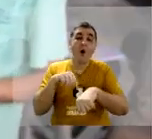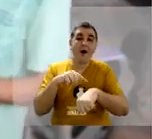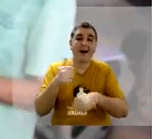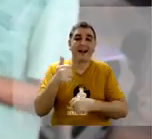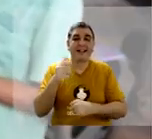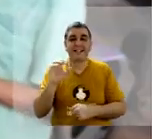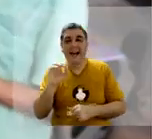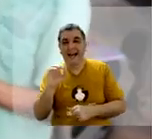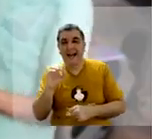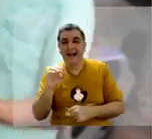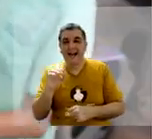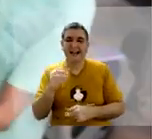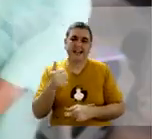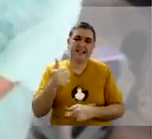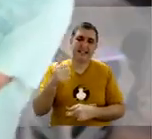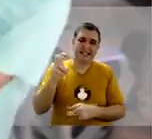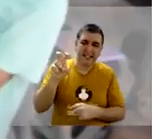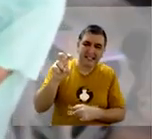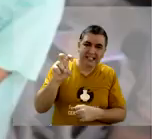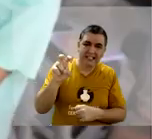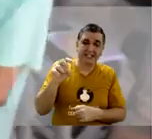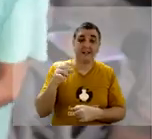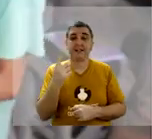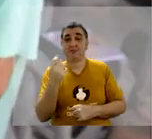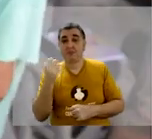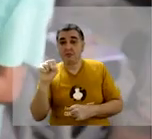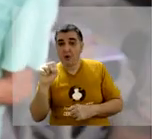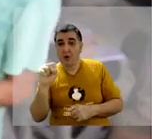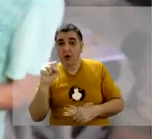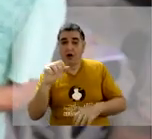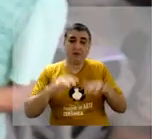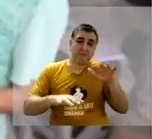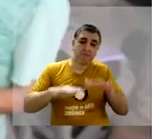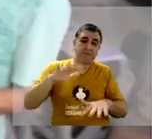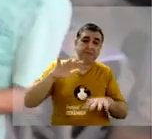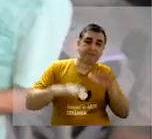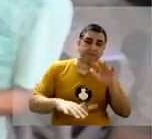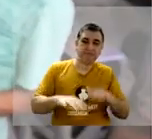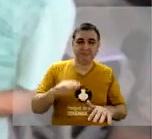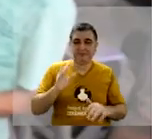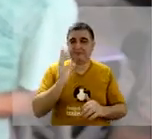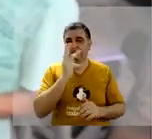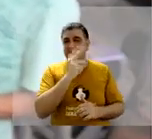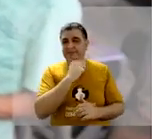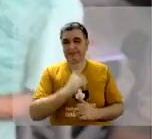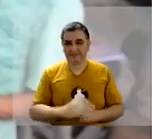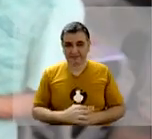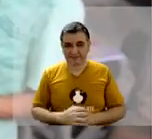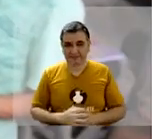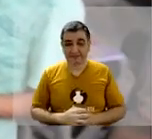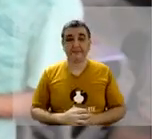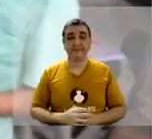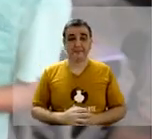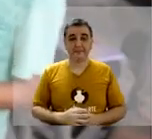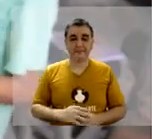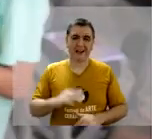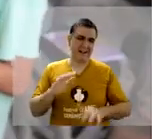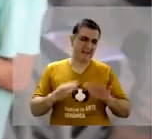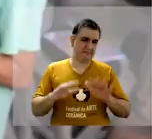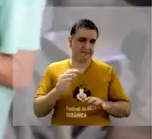forno pequeno, como eu não queimo peça grande e eu só as pequenas, é 5, 6 horas, tá queimado. Mas eu também só